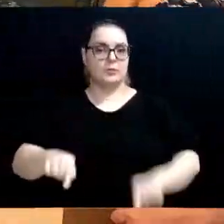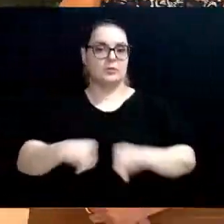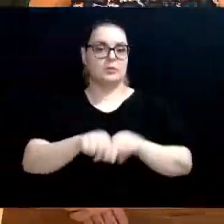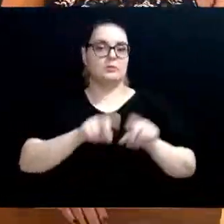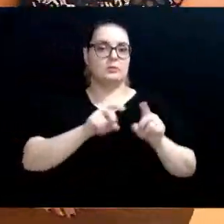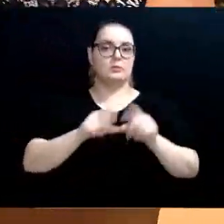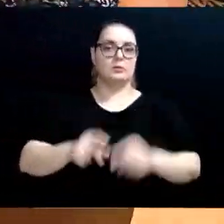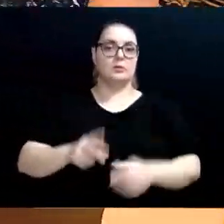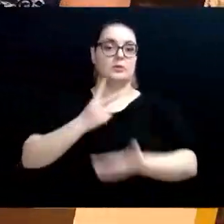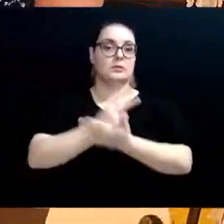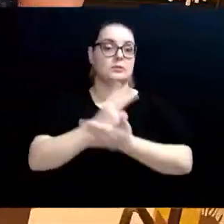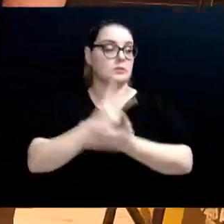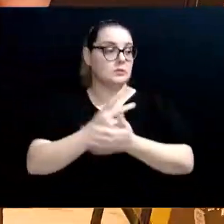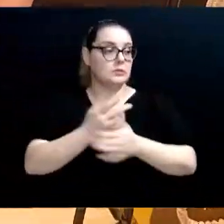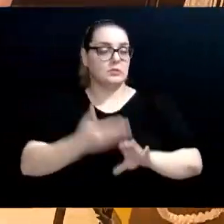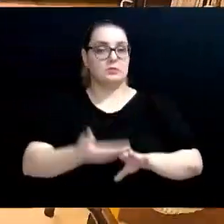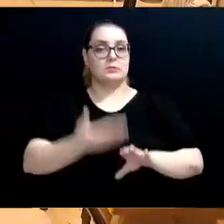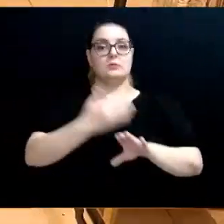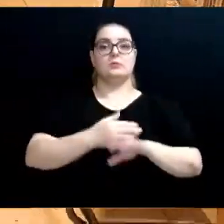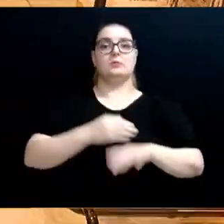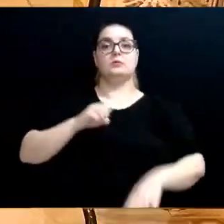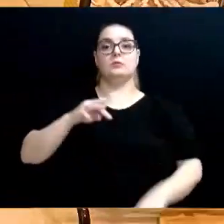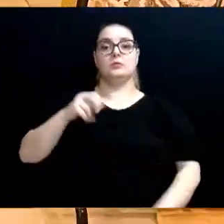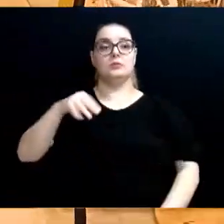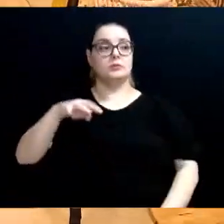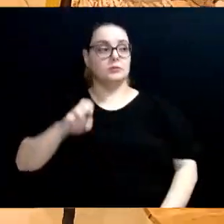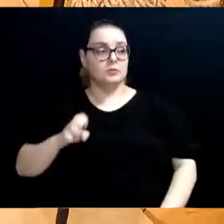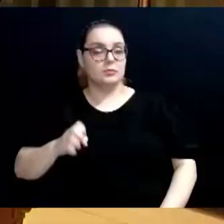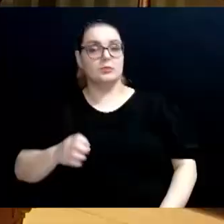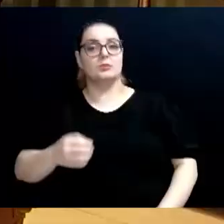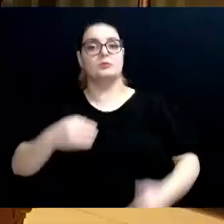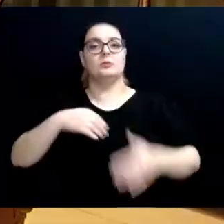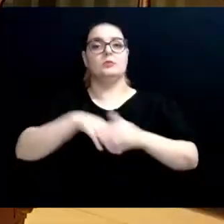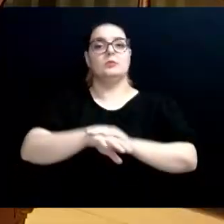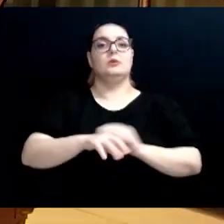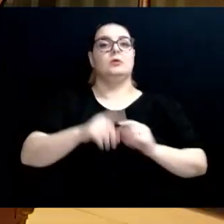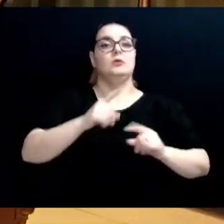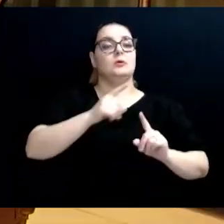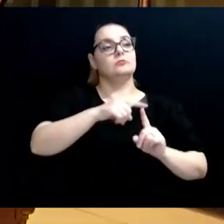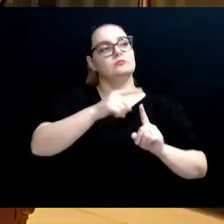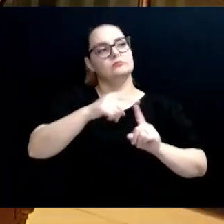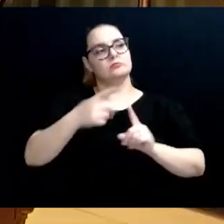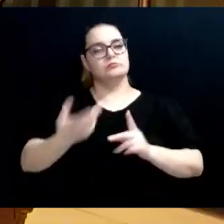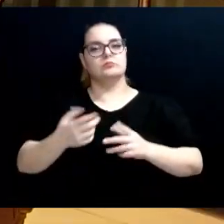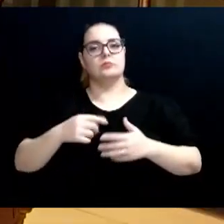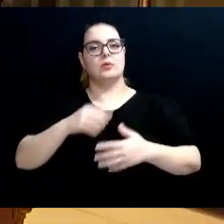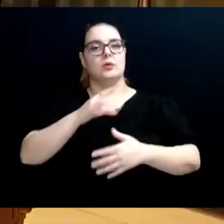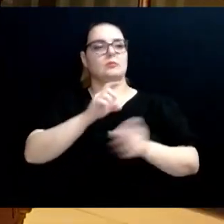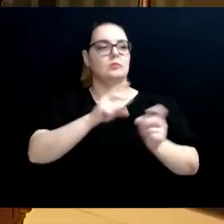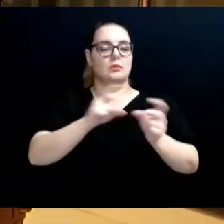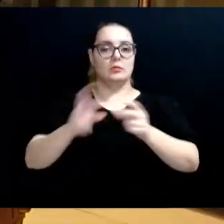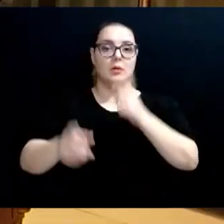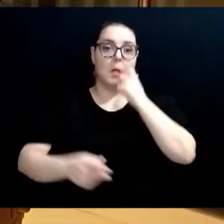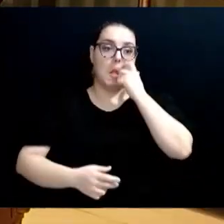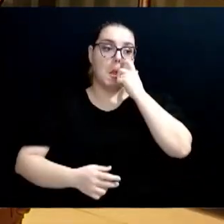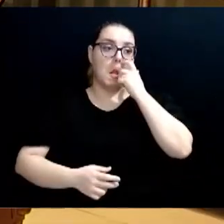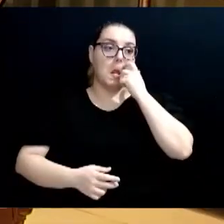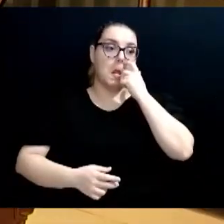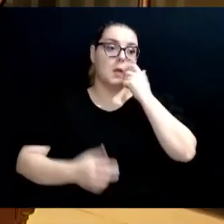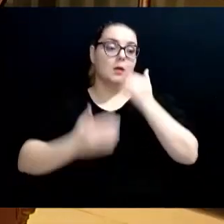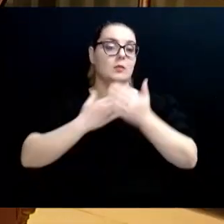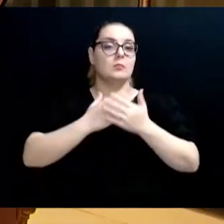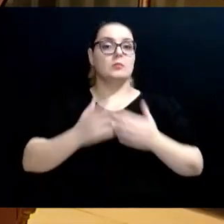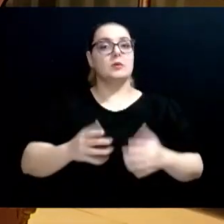em gestão de estoque e vendas. Ele tem que estar o tempo inteiro atrás do estoque dele, abastecer os itens que